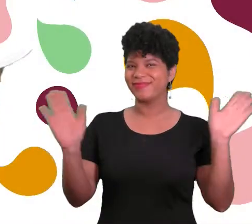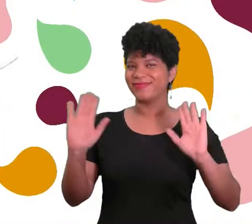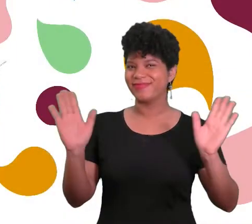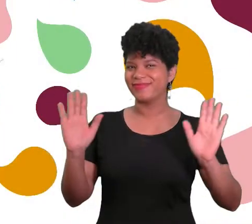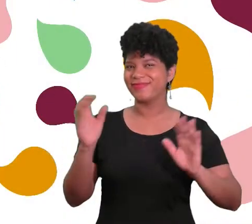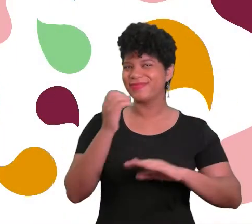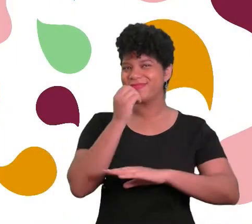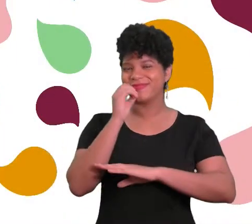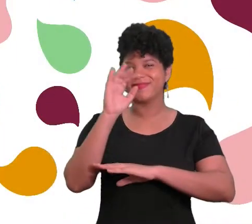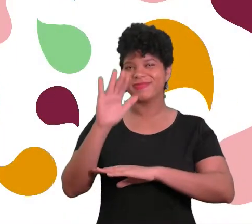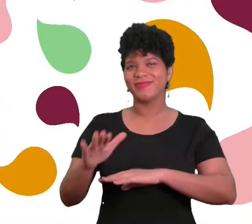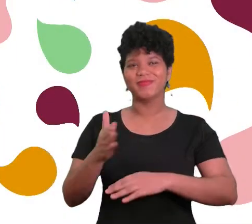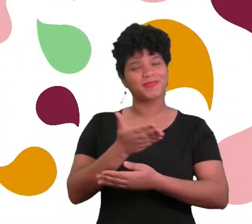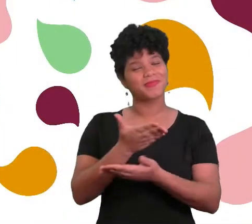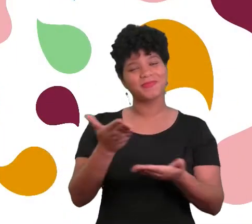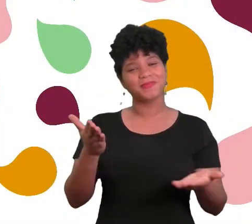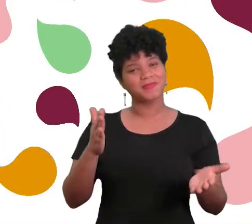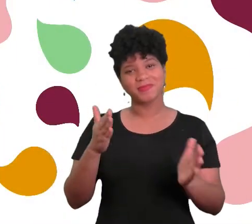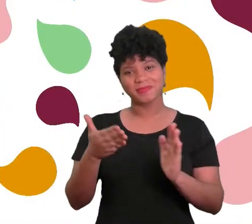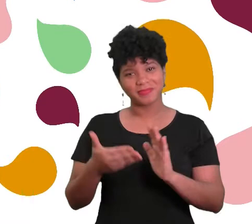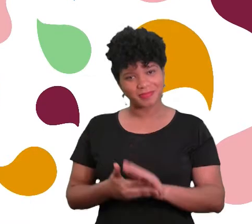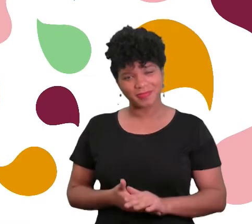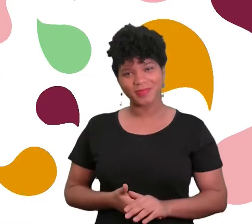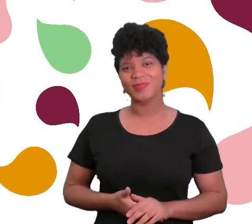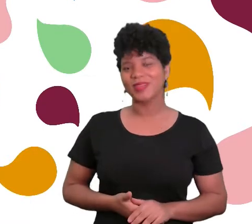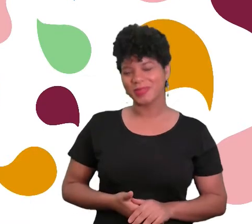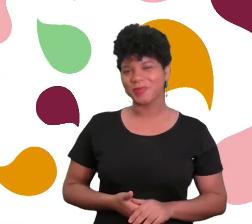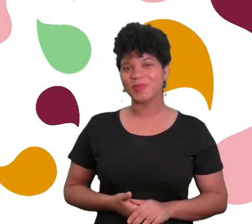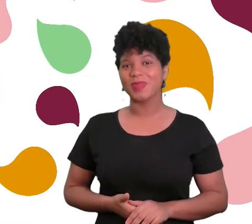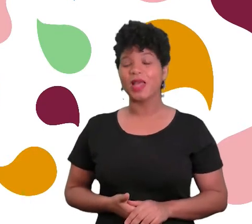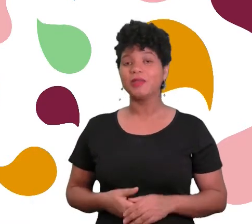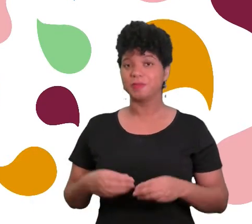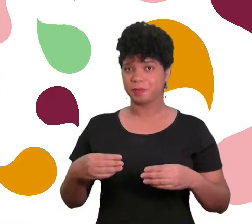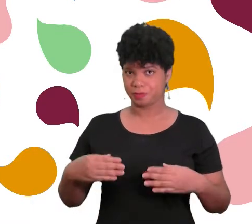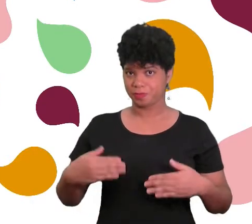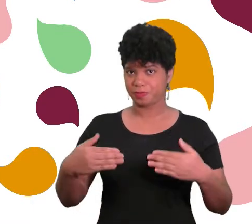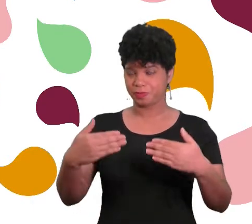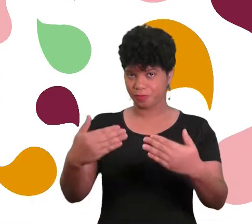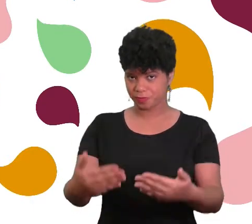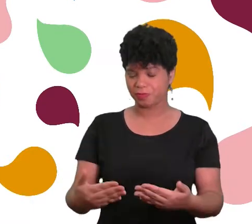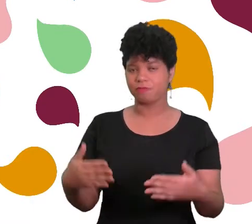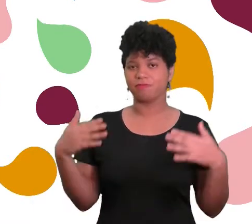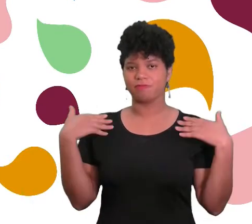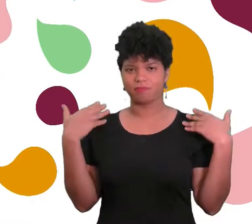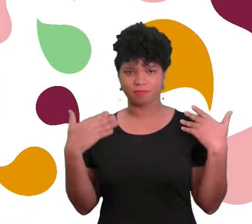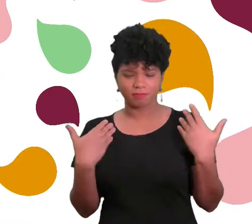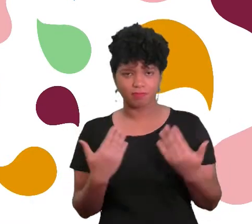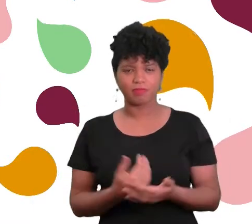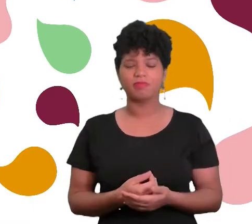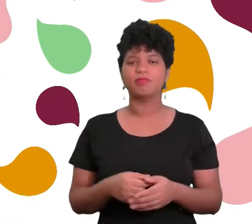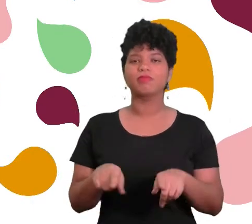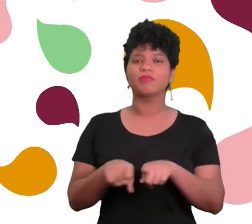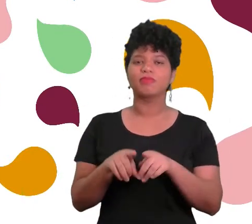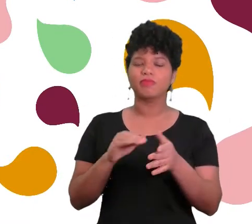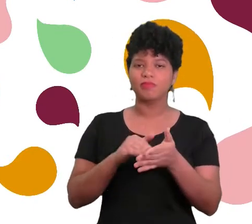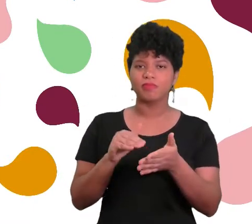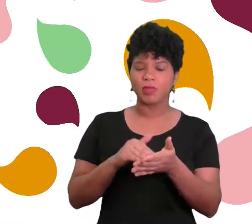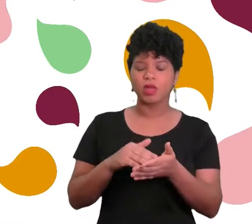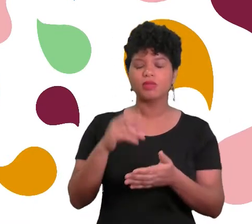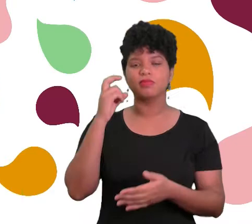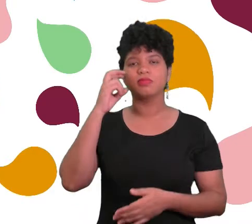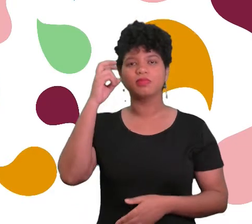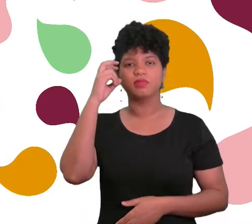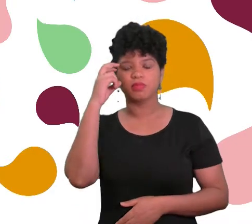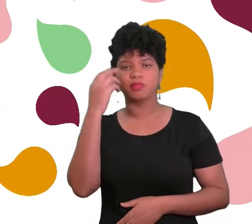Olá, olá, muito boa tarde a todos. Salve, salve. O Ministério do Turismo, Secretaria Especial da Cultura, Governo do Estado de